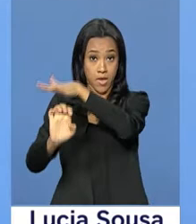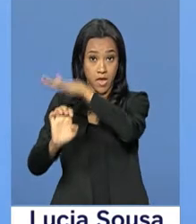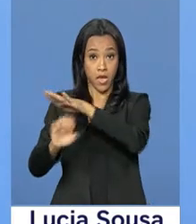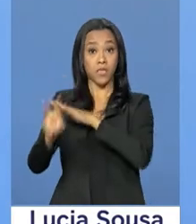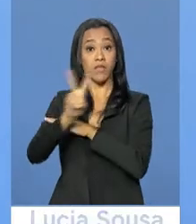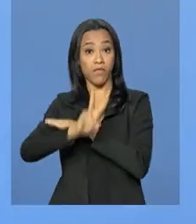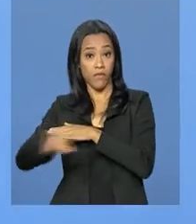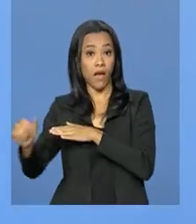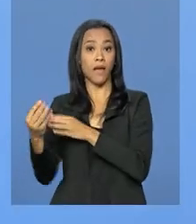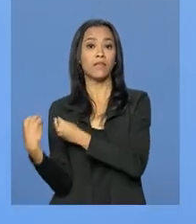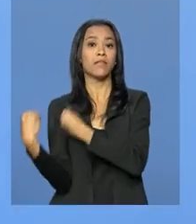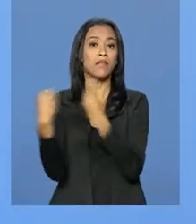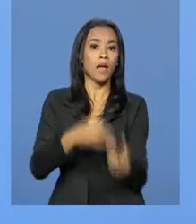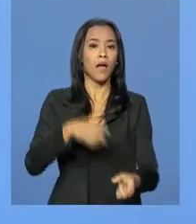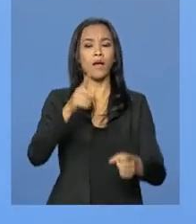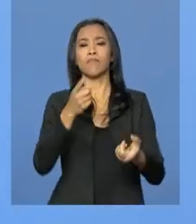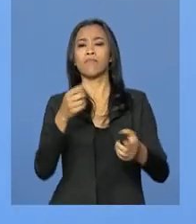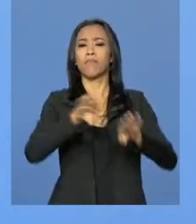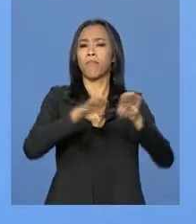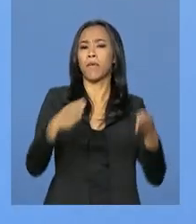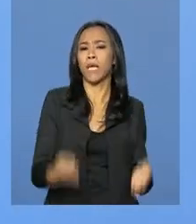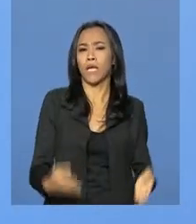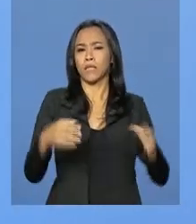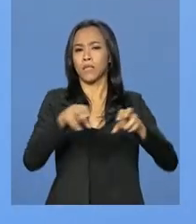apartamento tá combinado